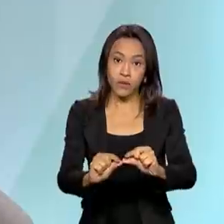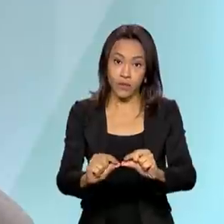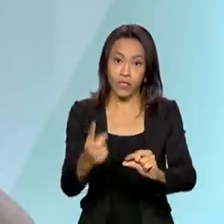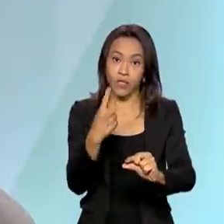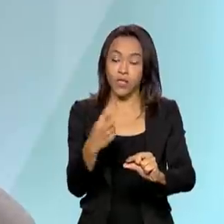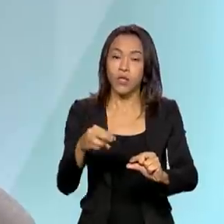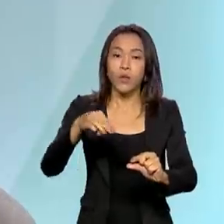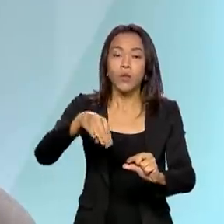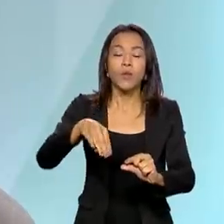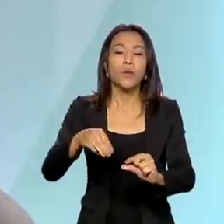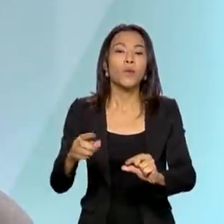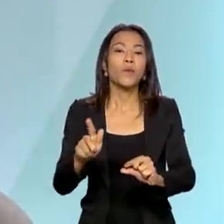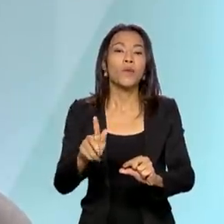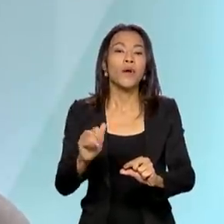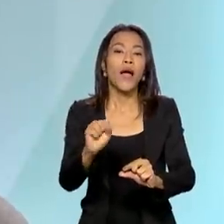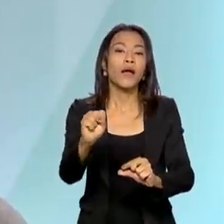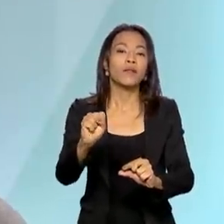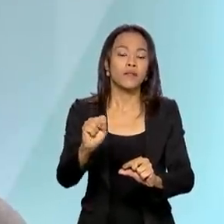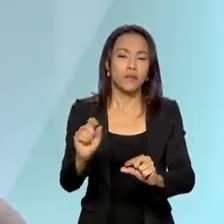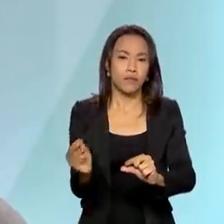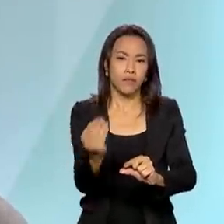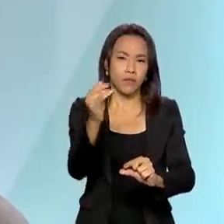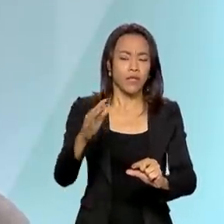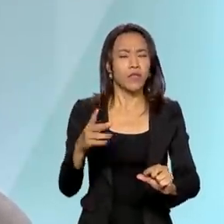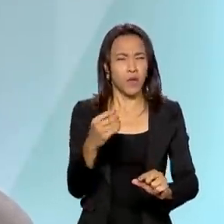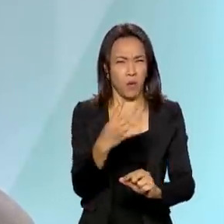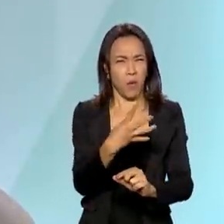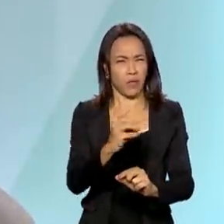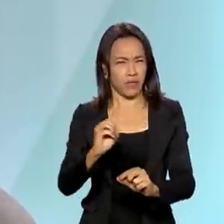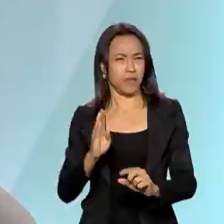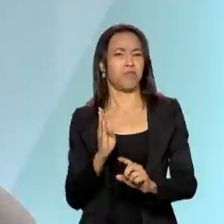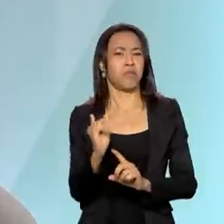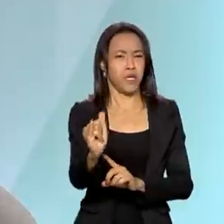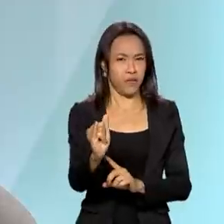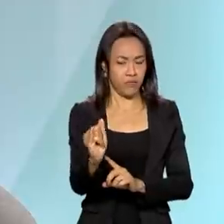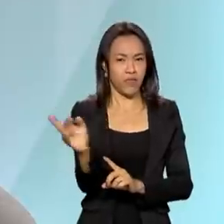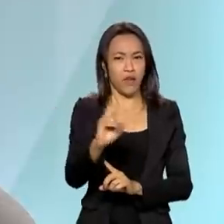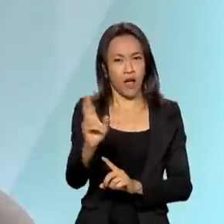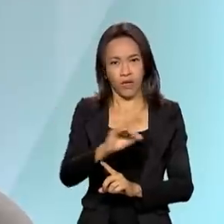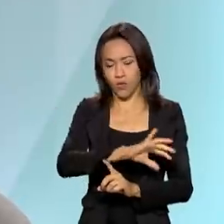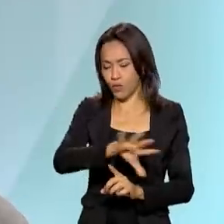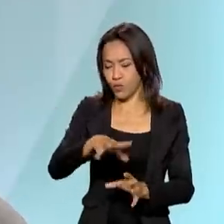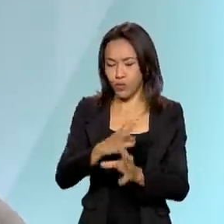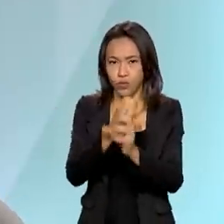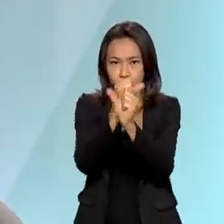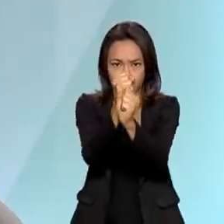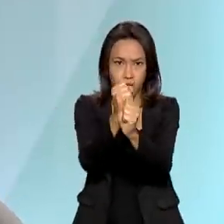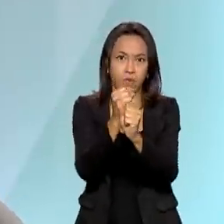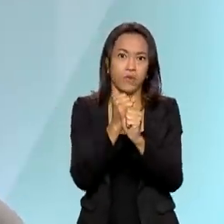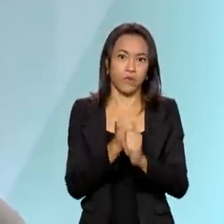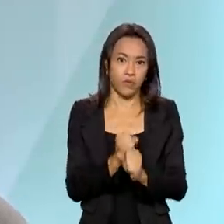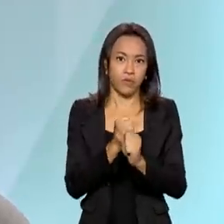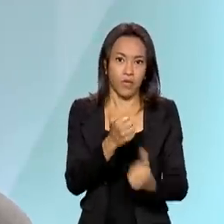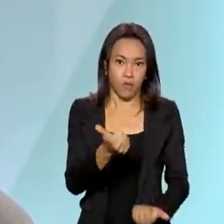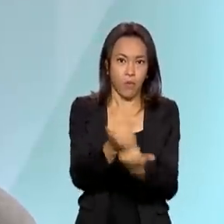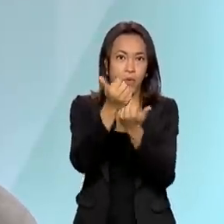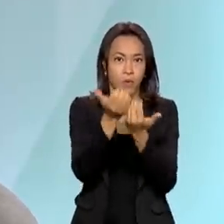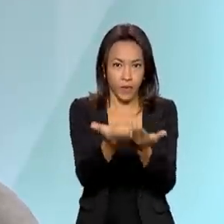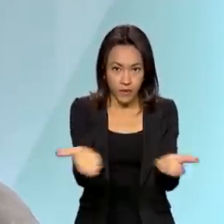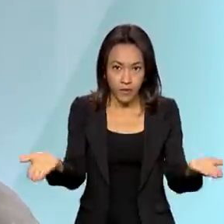os bancos oficiais têm um total de praticamente 400 bilhões de reais em linhas de financiamento de crescimento verde.